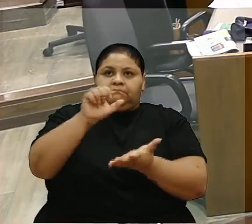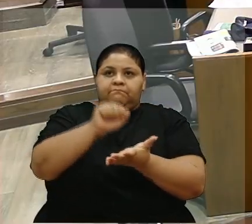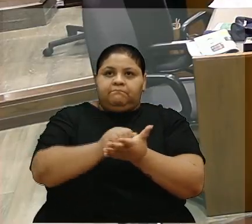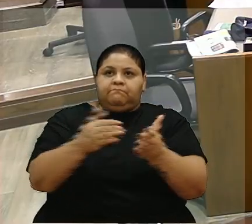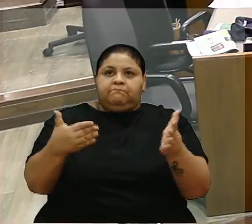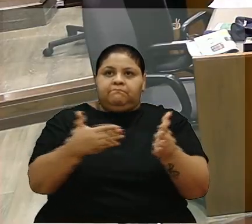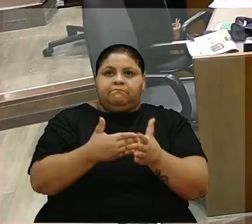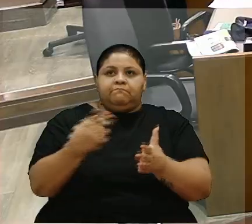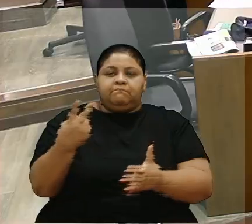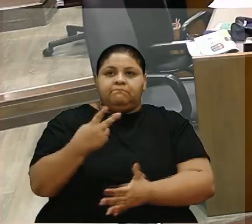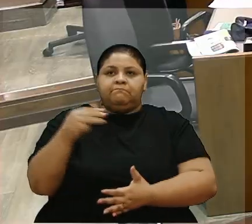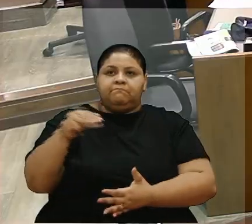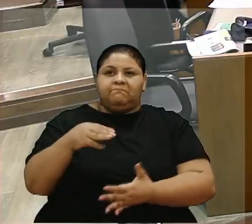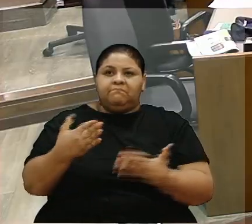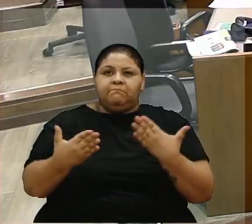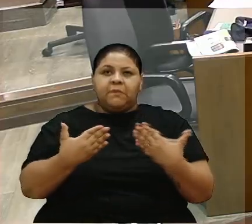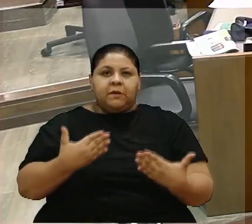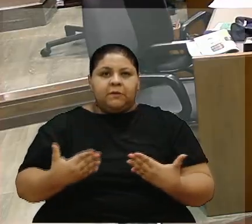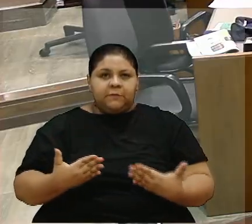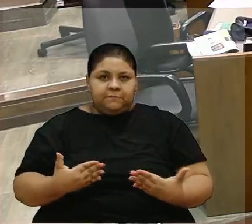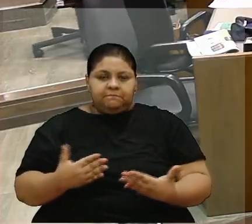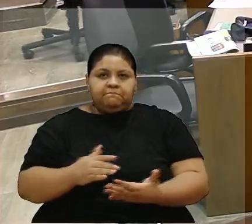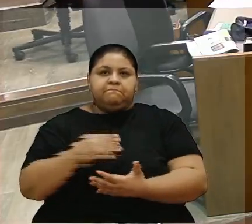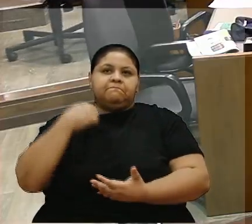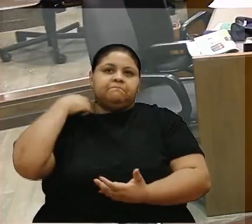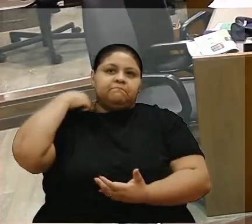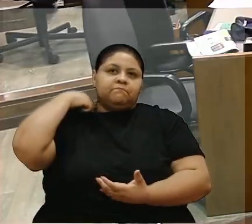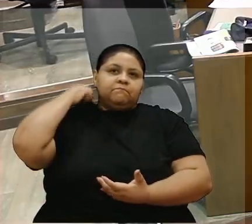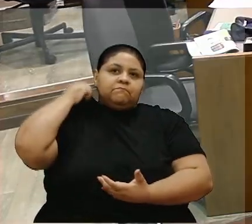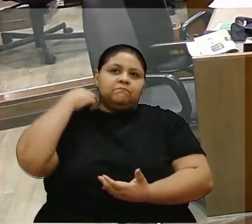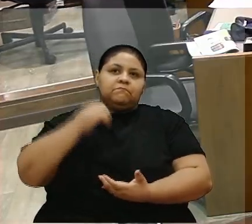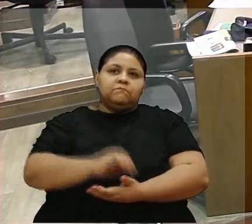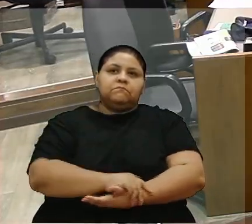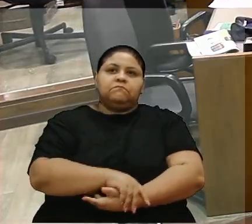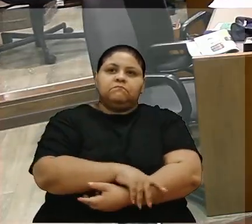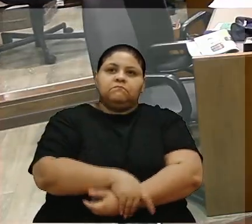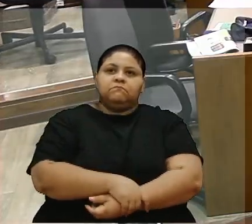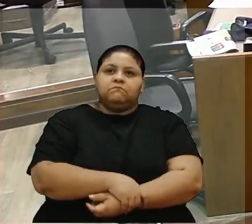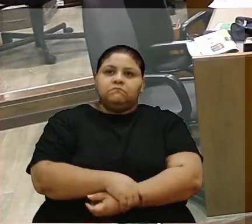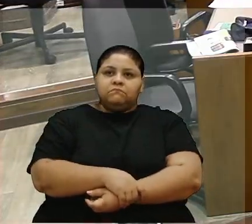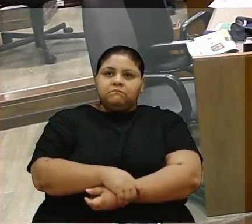minutos para questionamentos e manifestações.